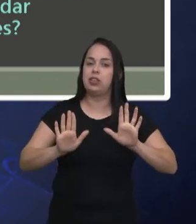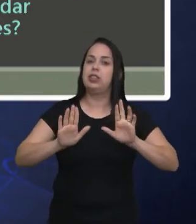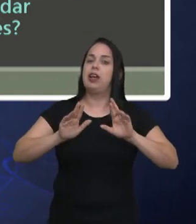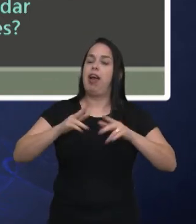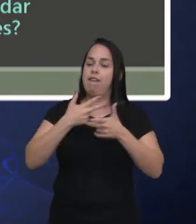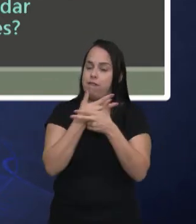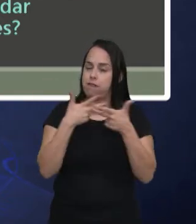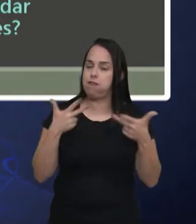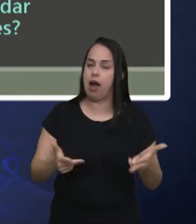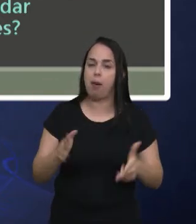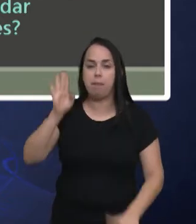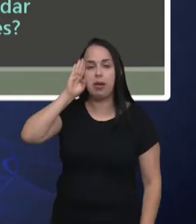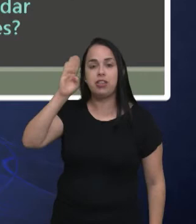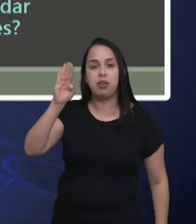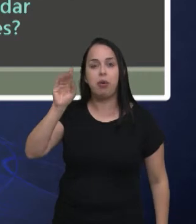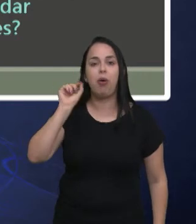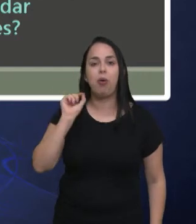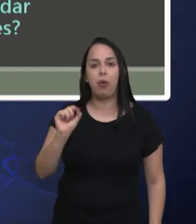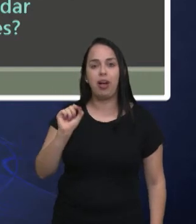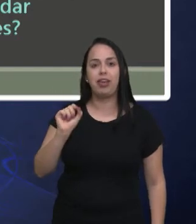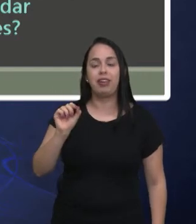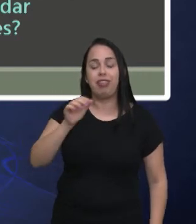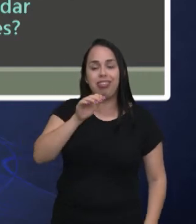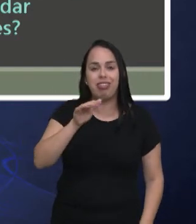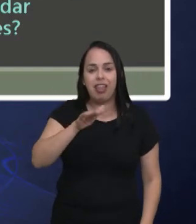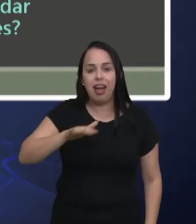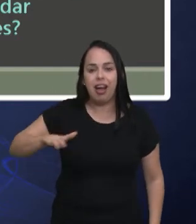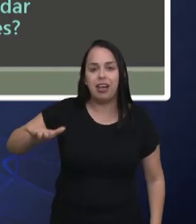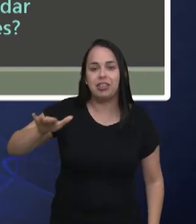empreendimentos, principalmente ali na região